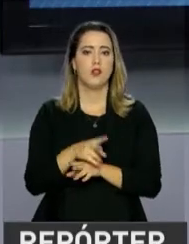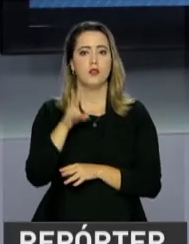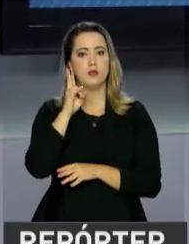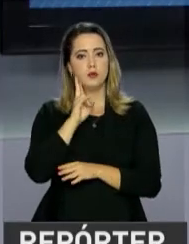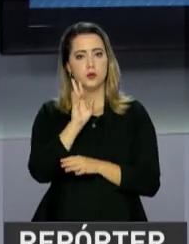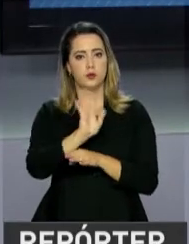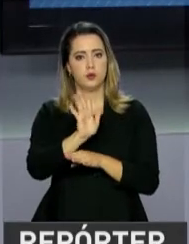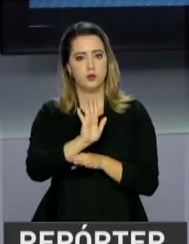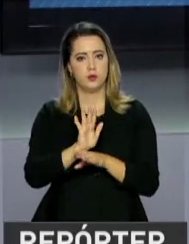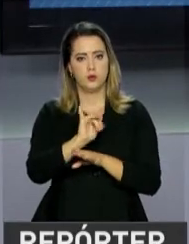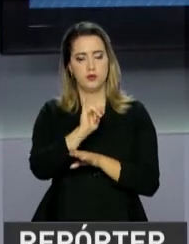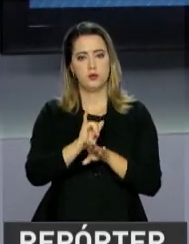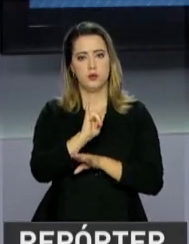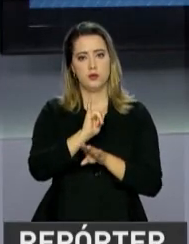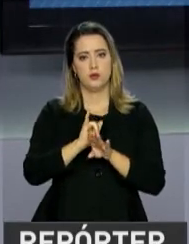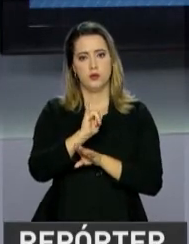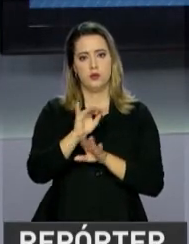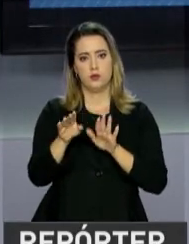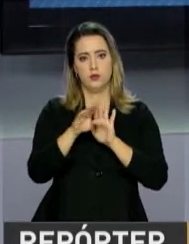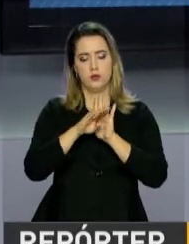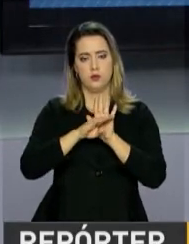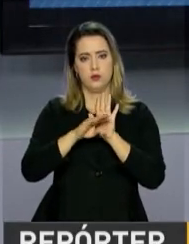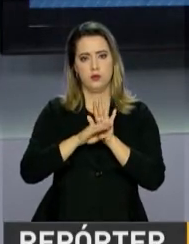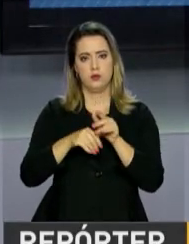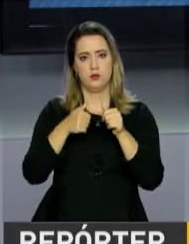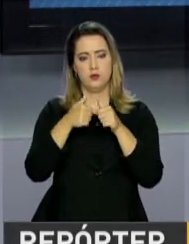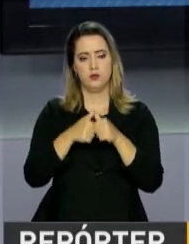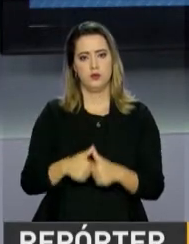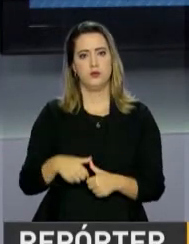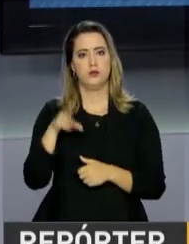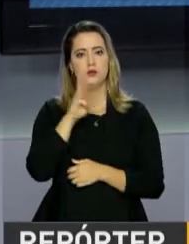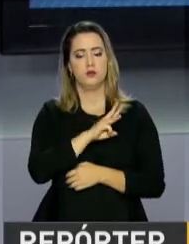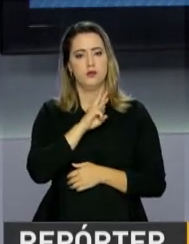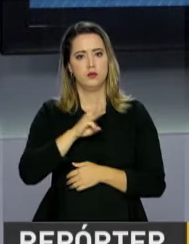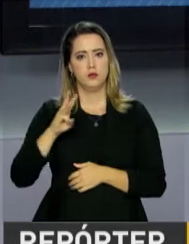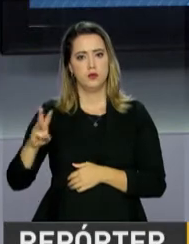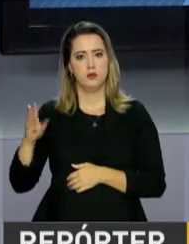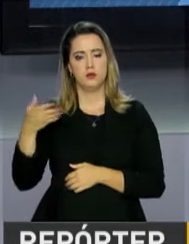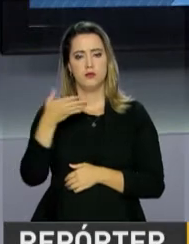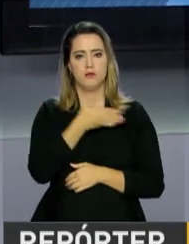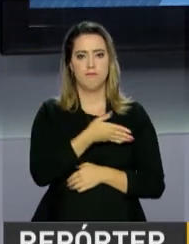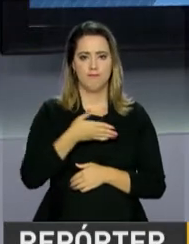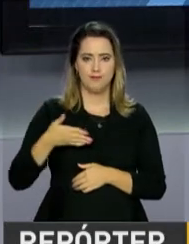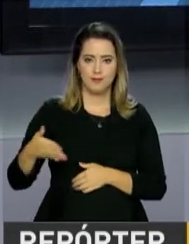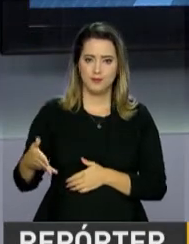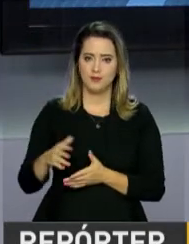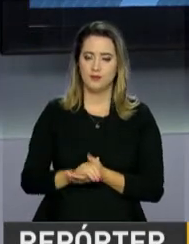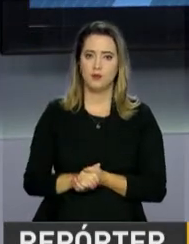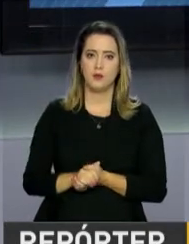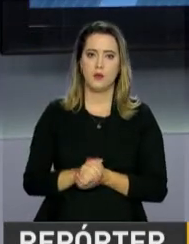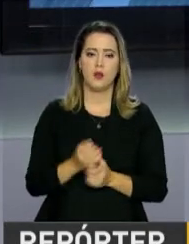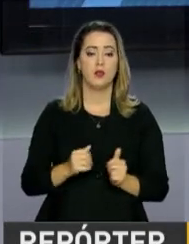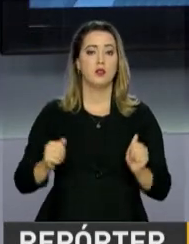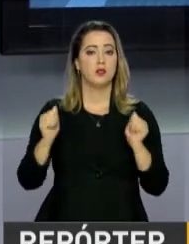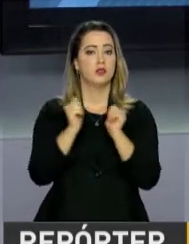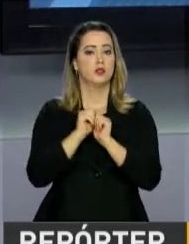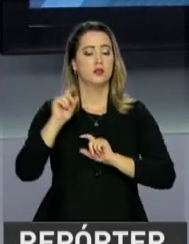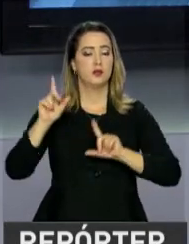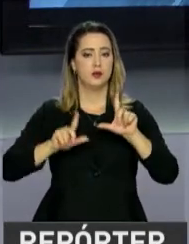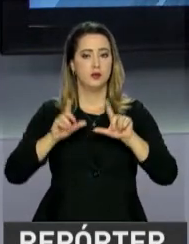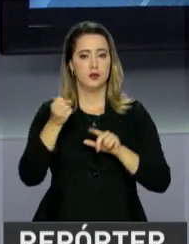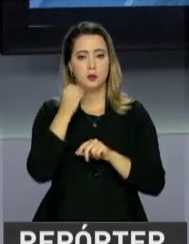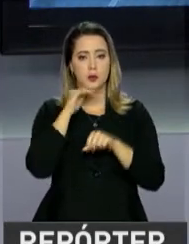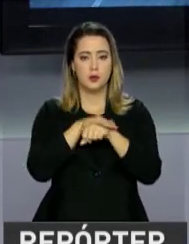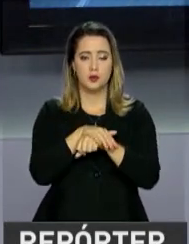você pode rever as reportagens no youtube e toda a nossa programação também está na página da nbr na internet uma